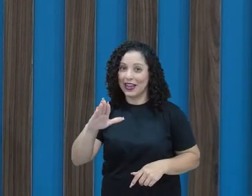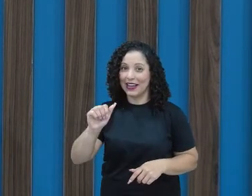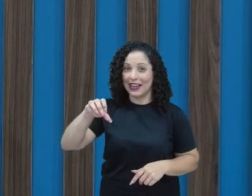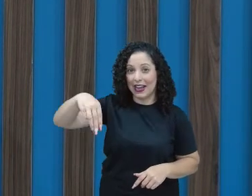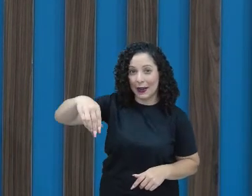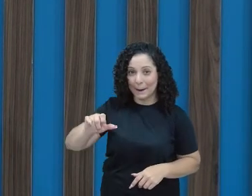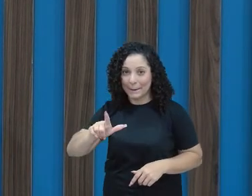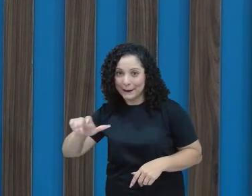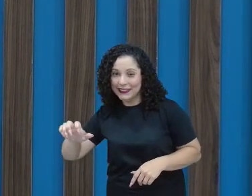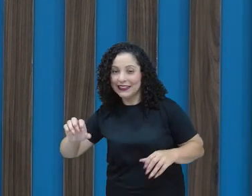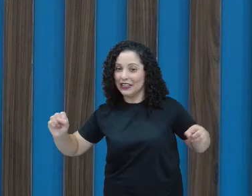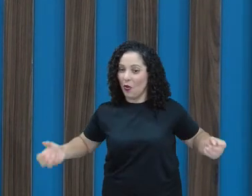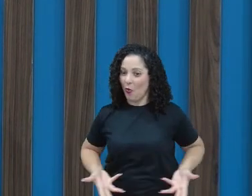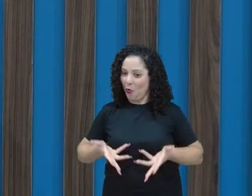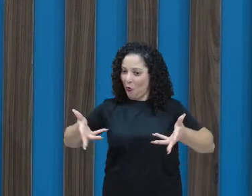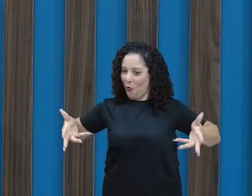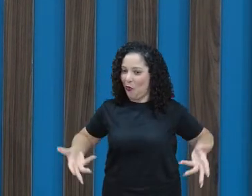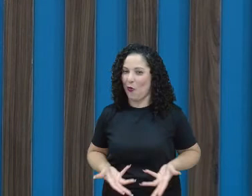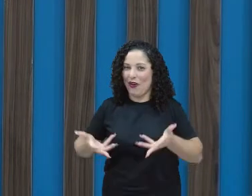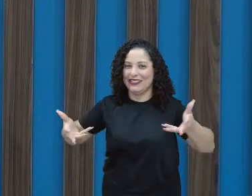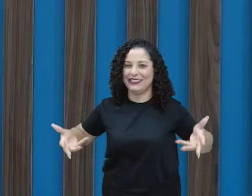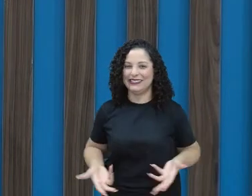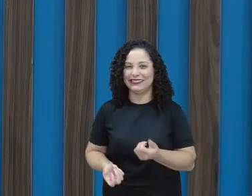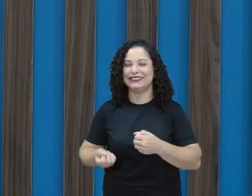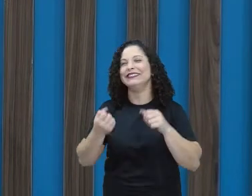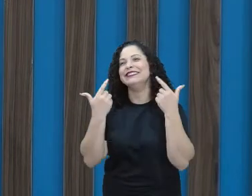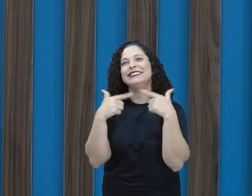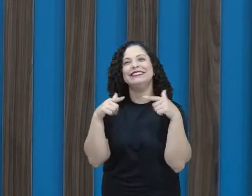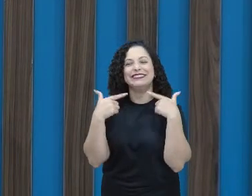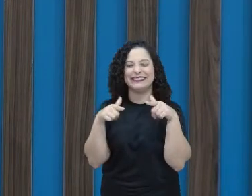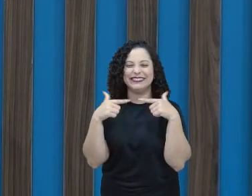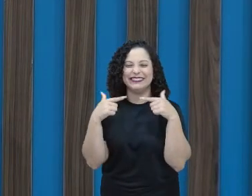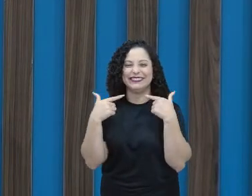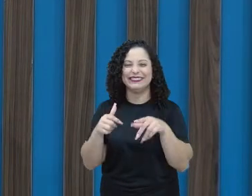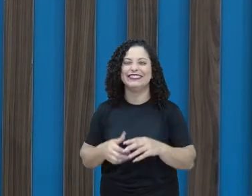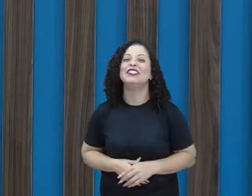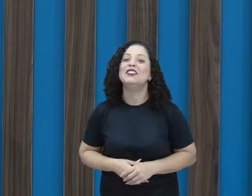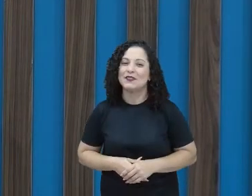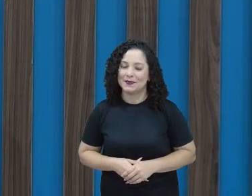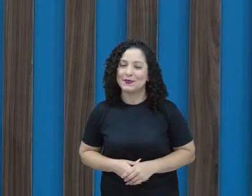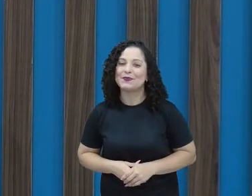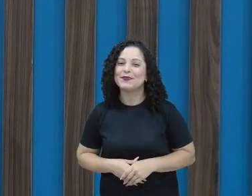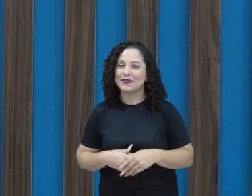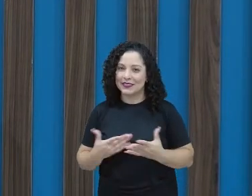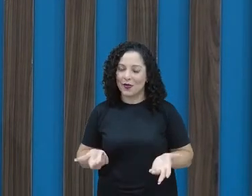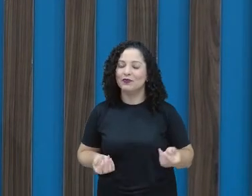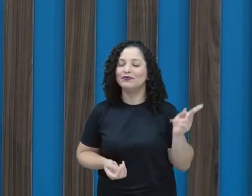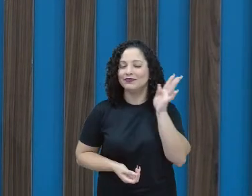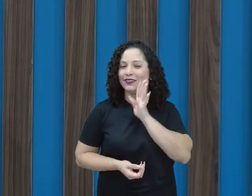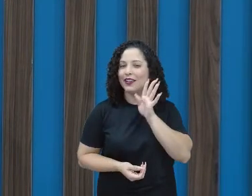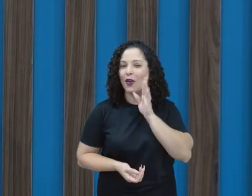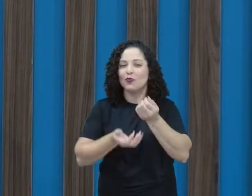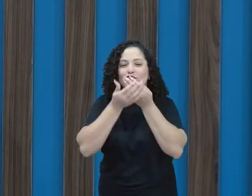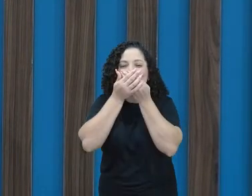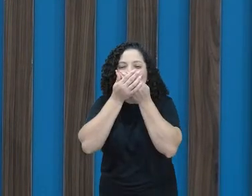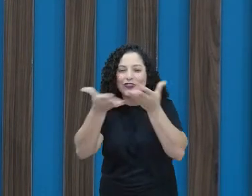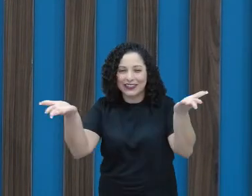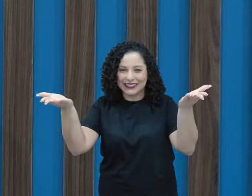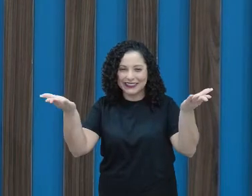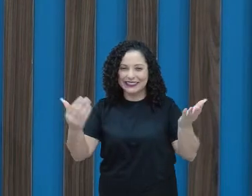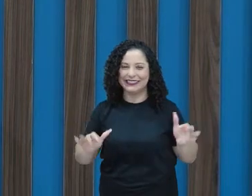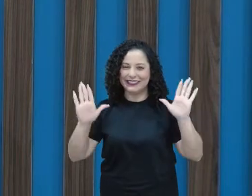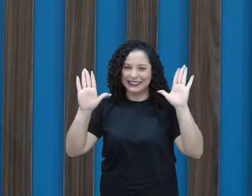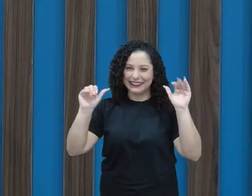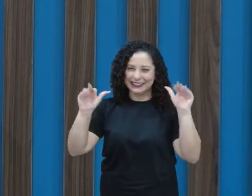nunca saberão. Né? Coagida ou não, a gente dá uma risadinha, não, gente? Nada disso, ó. Um beijo pra vocês, até